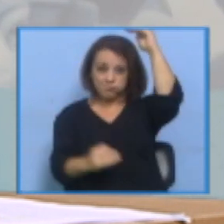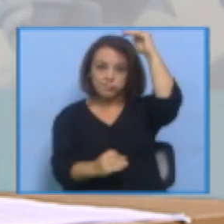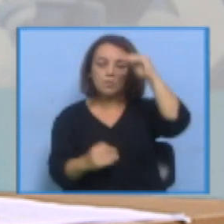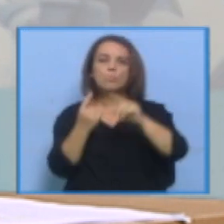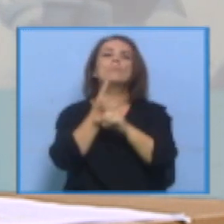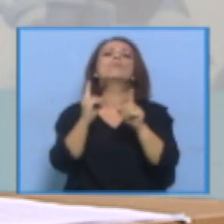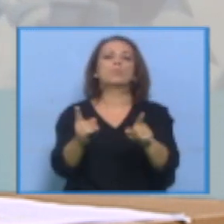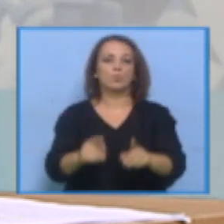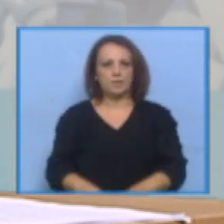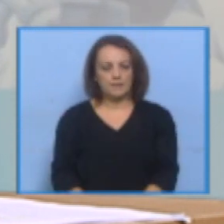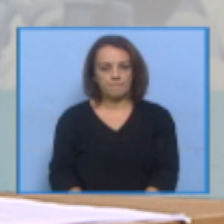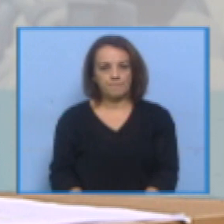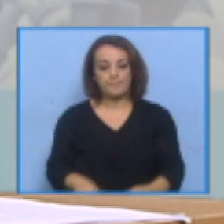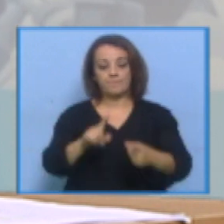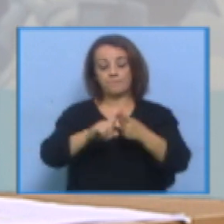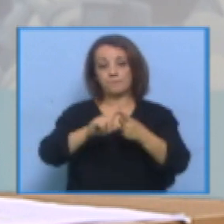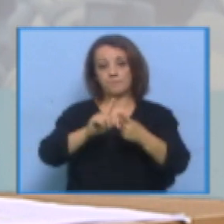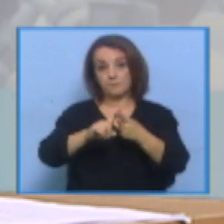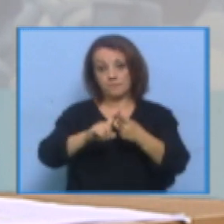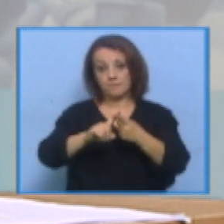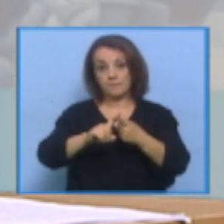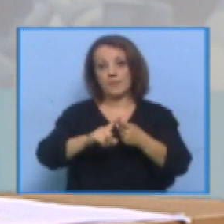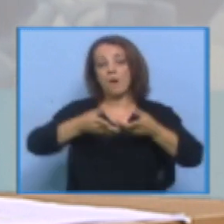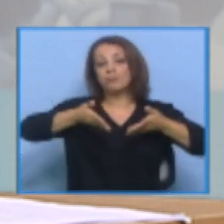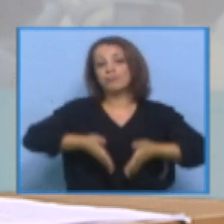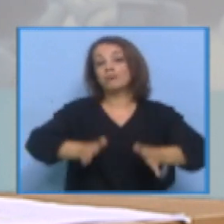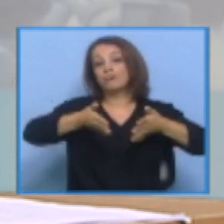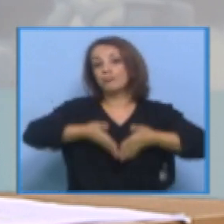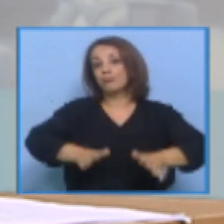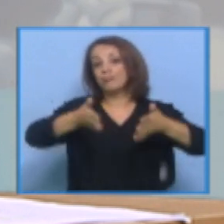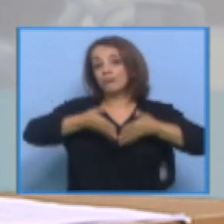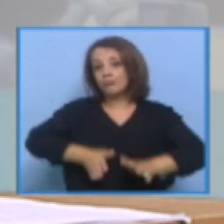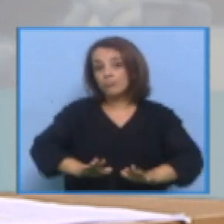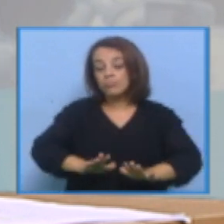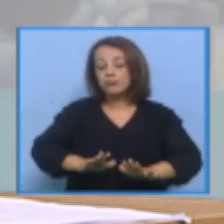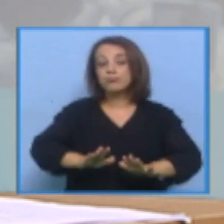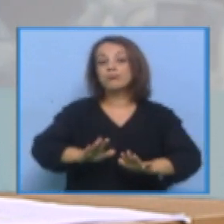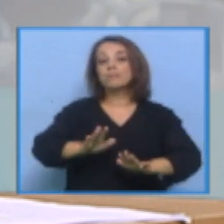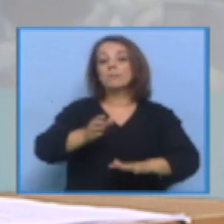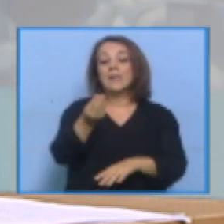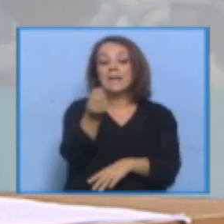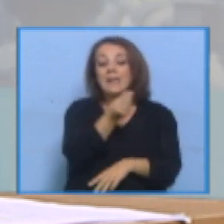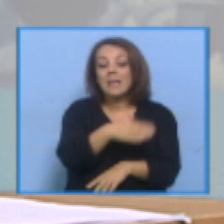vão juntar, que é a baixa taxa de fertilidade, portanto, o número de